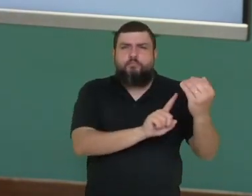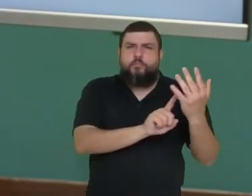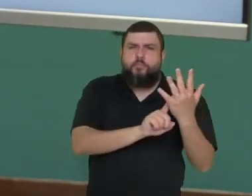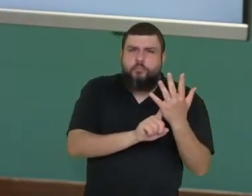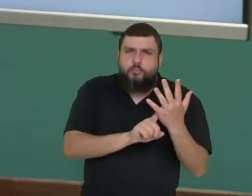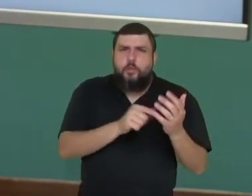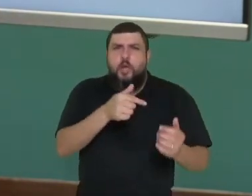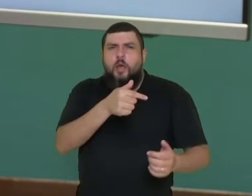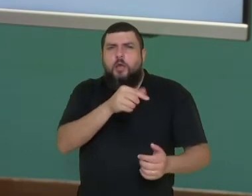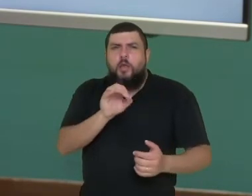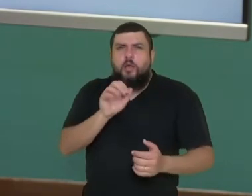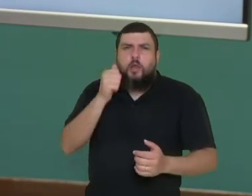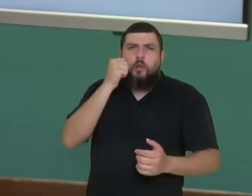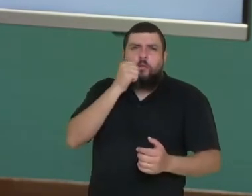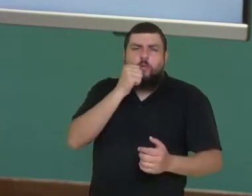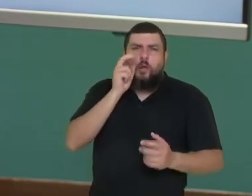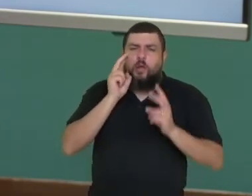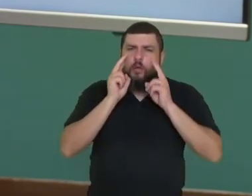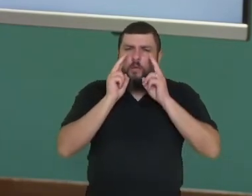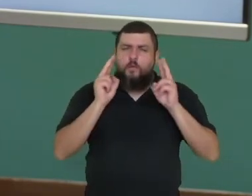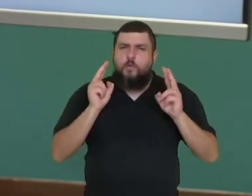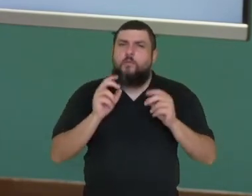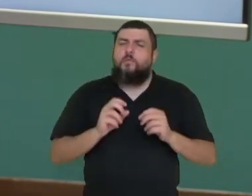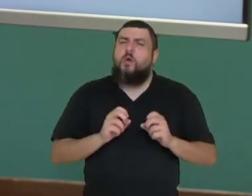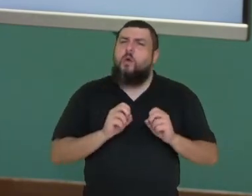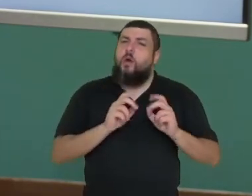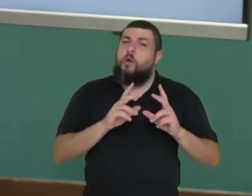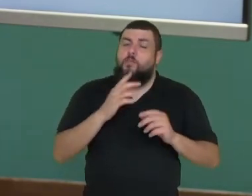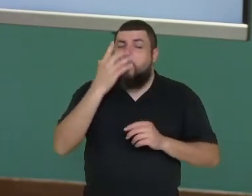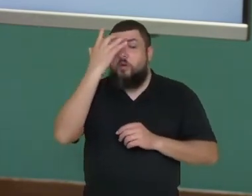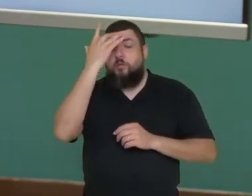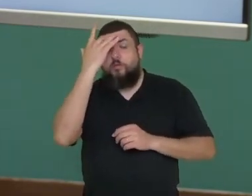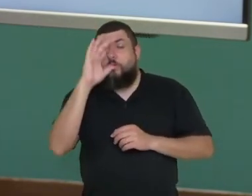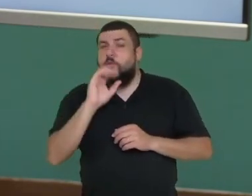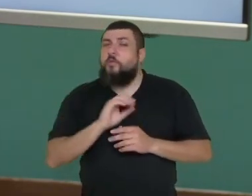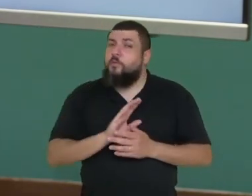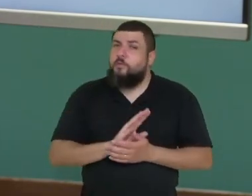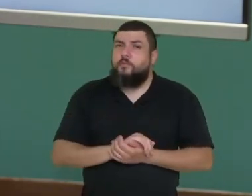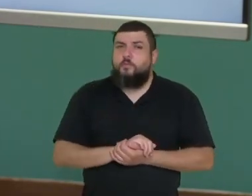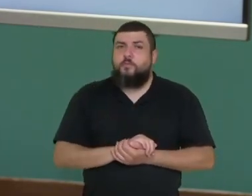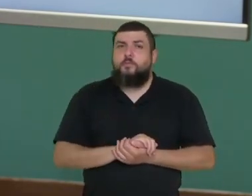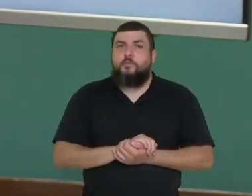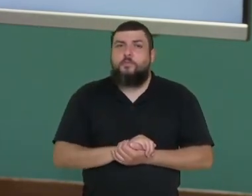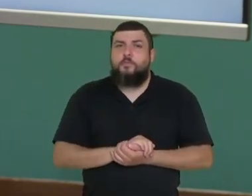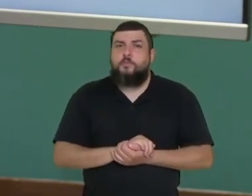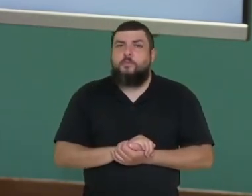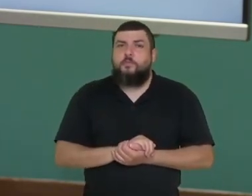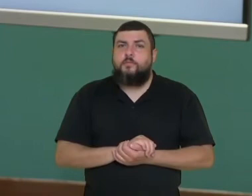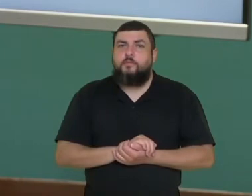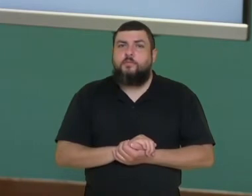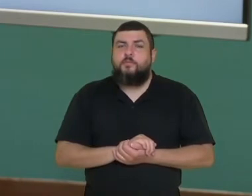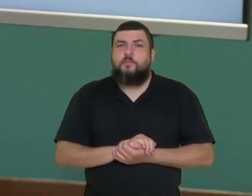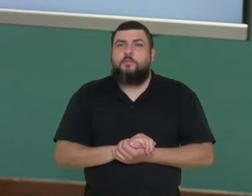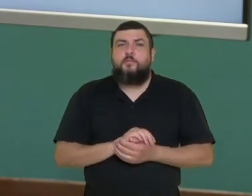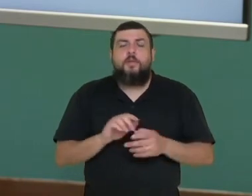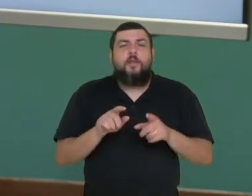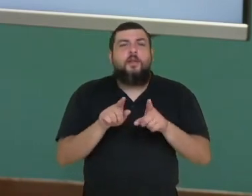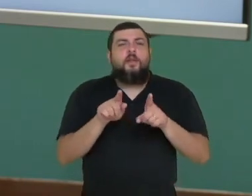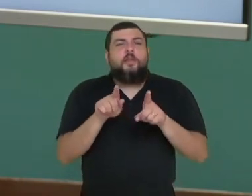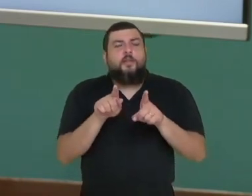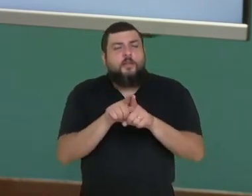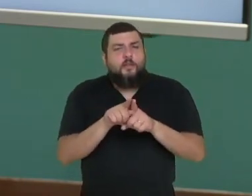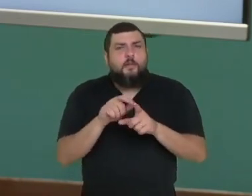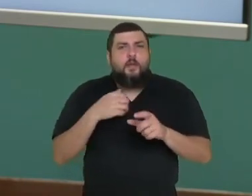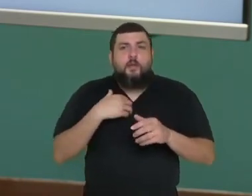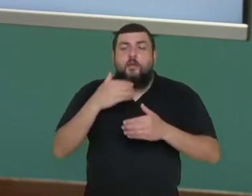inclusive. Aliás, cuidado porque não se sabe bem o gênero de ser 70 virgens. Sob a liderança dos omíadas, os